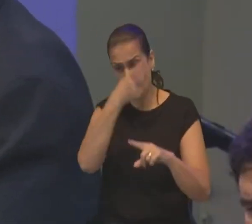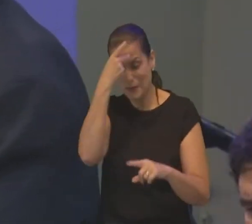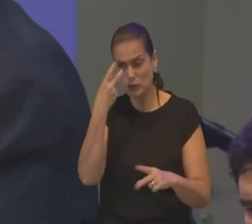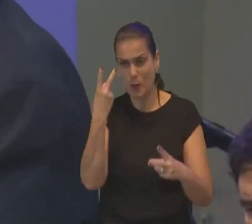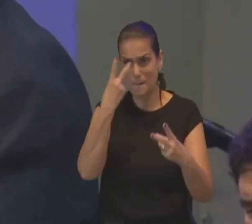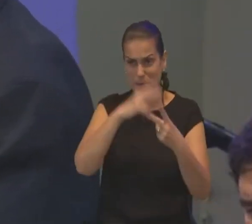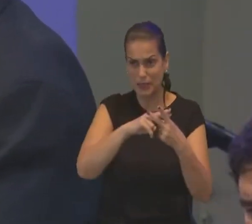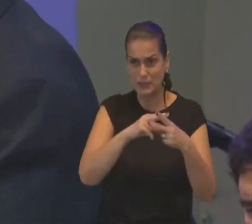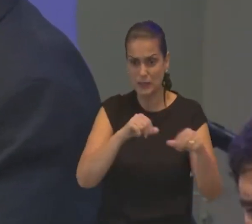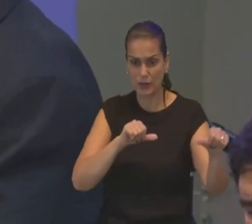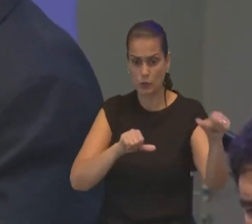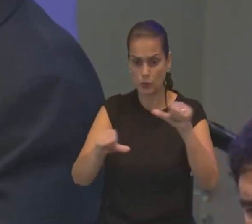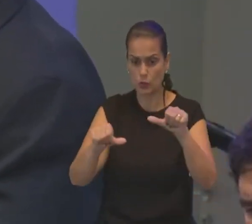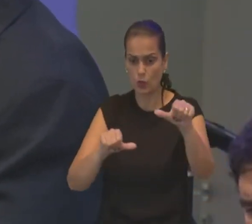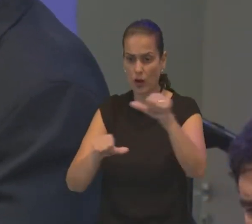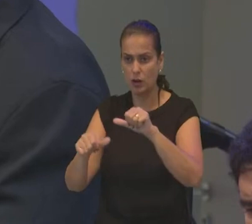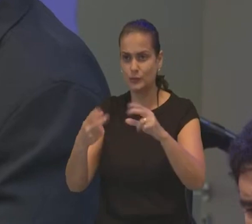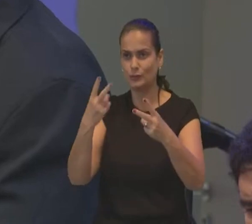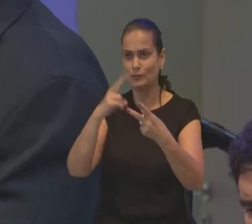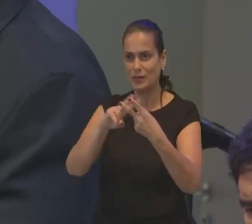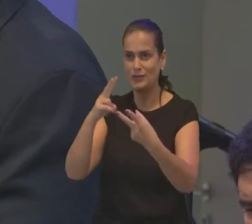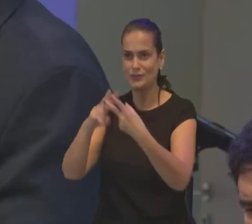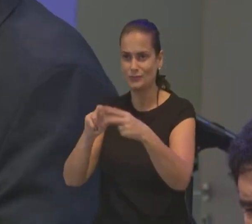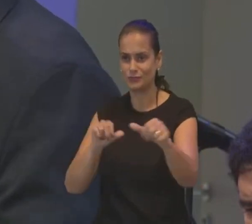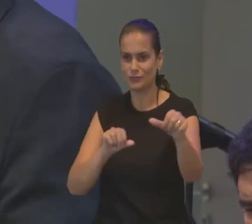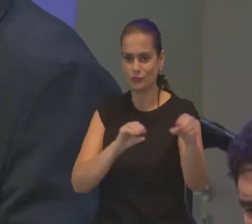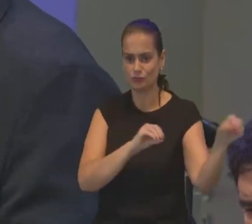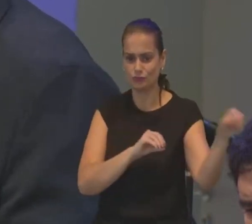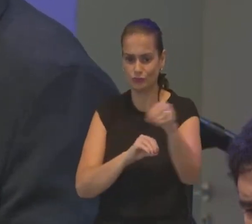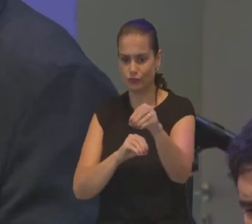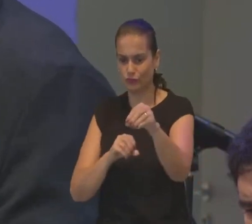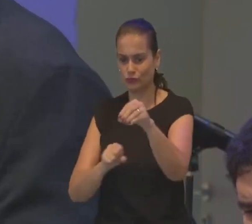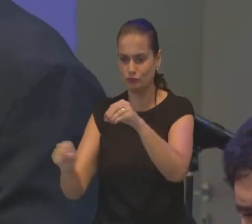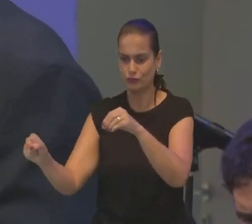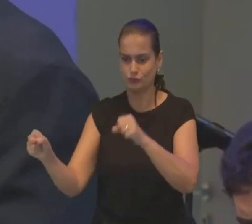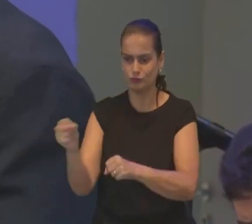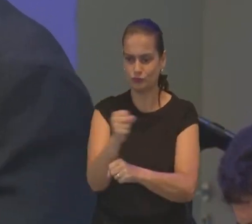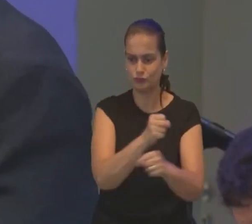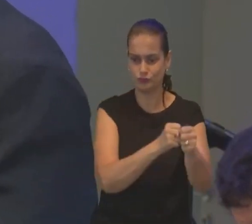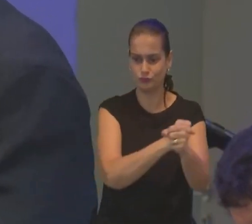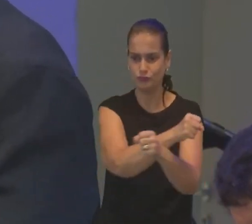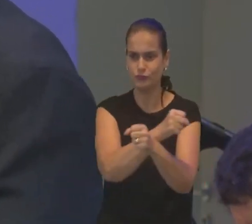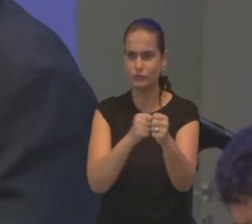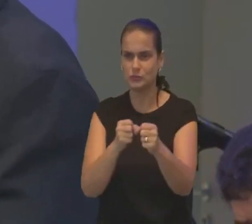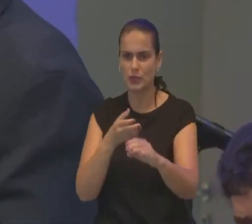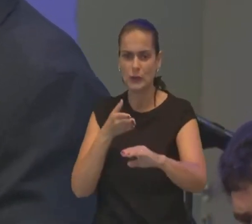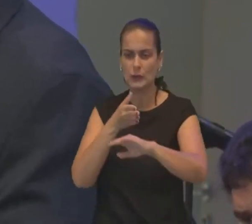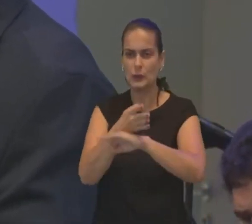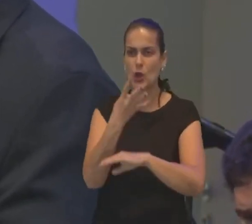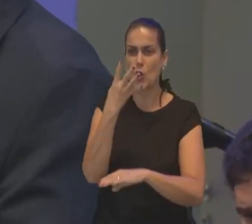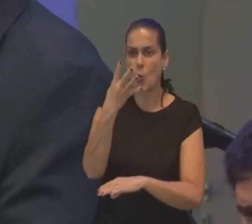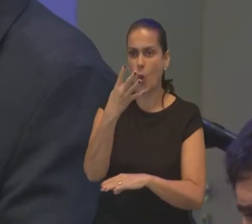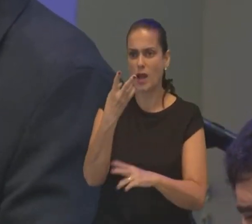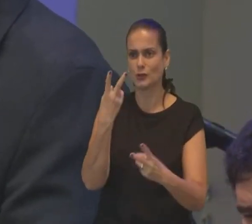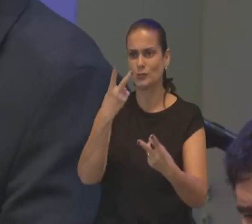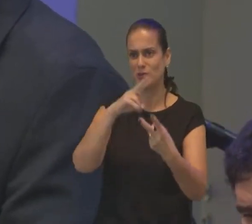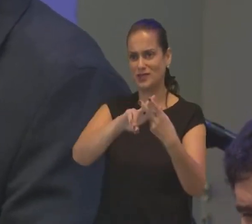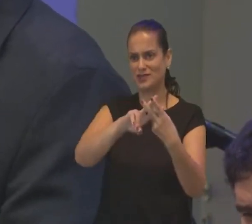presídios federais. Eu já entrei em 4 deles, né? Praticamente